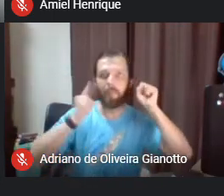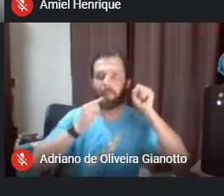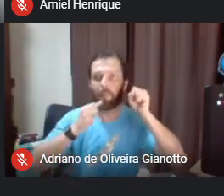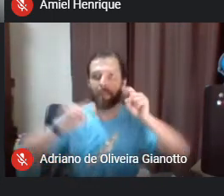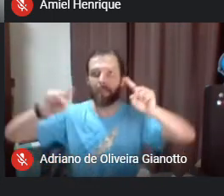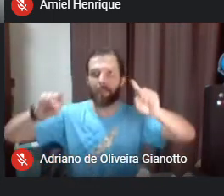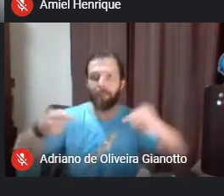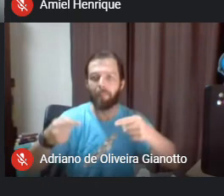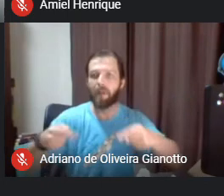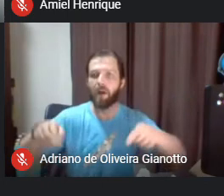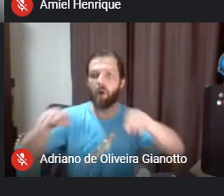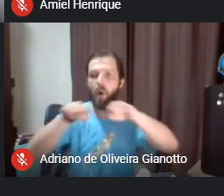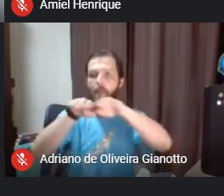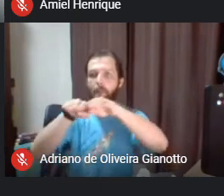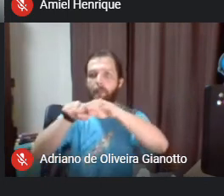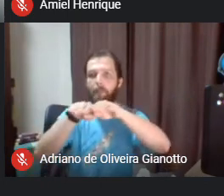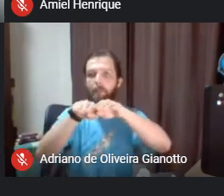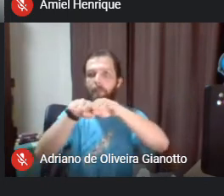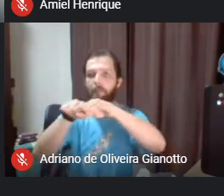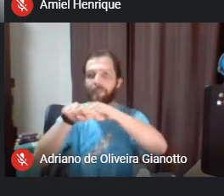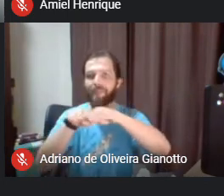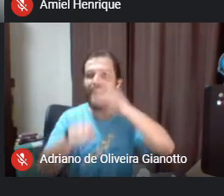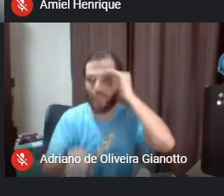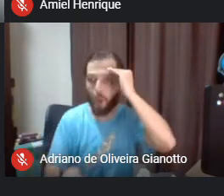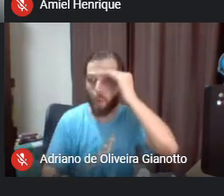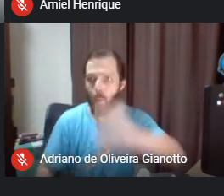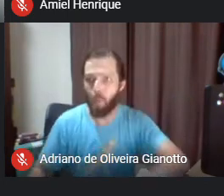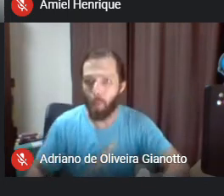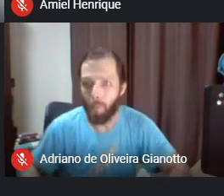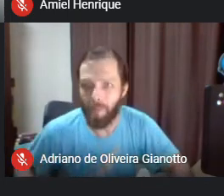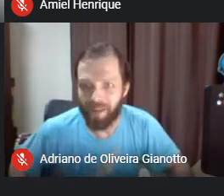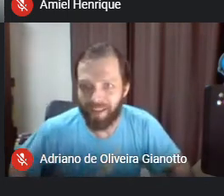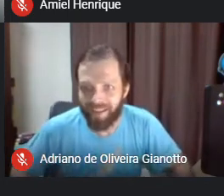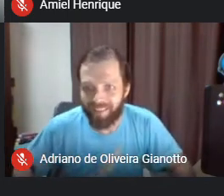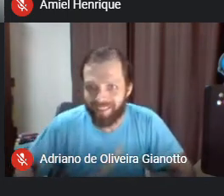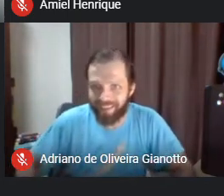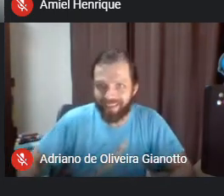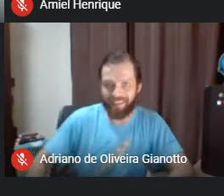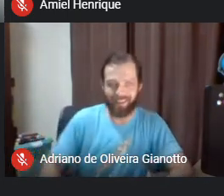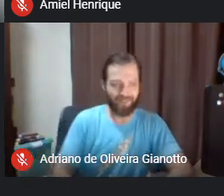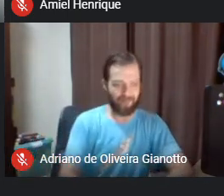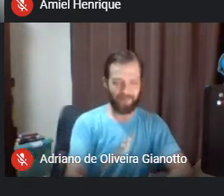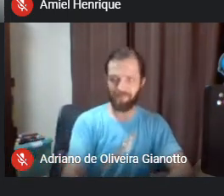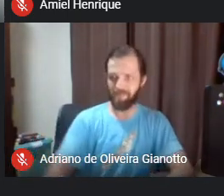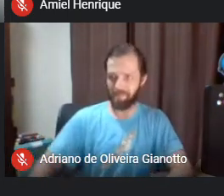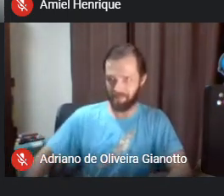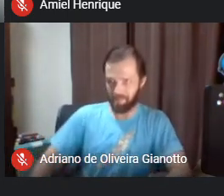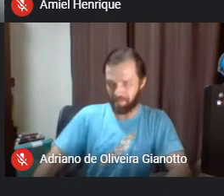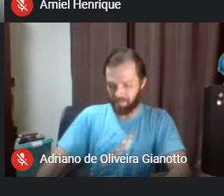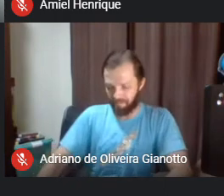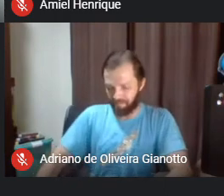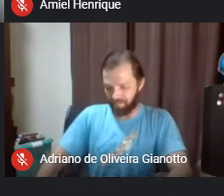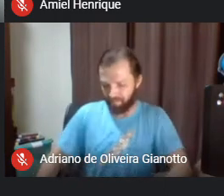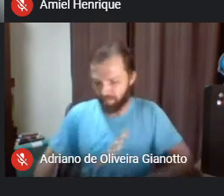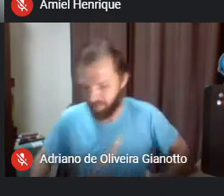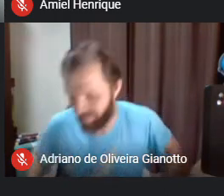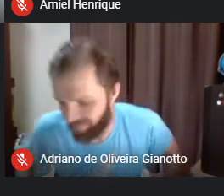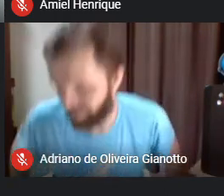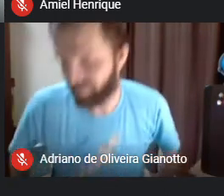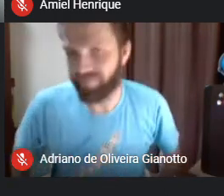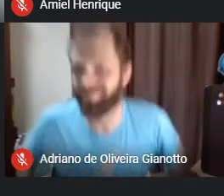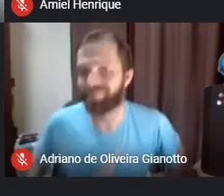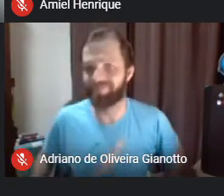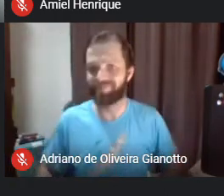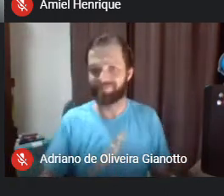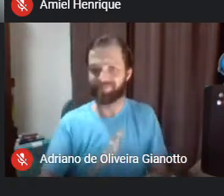surdo quanto ouvinte, nesses 3 campos, tem área para trabalhar, sim. Entendeu?